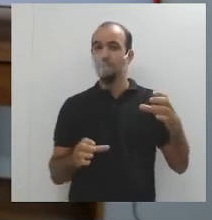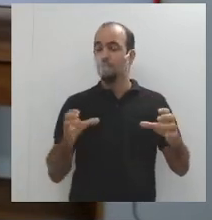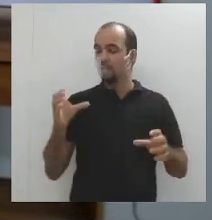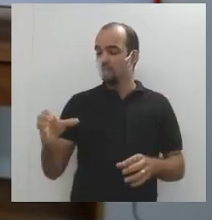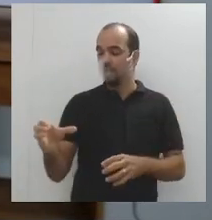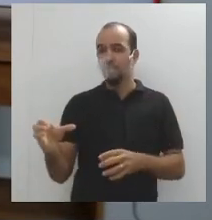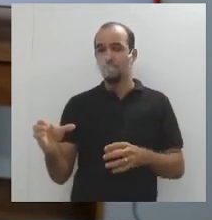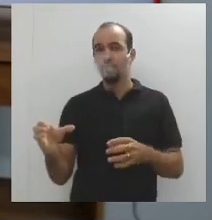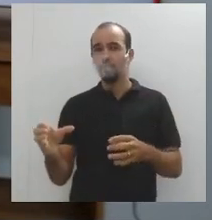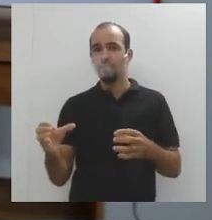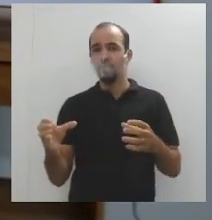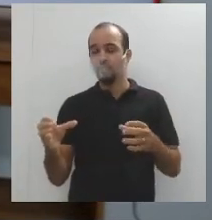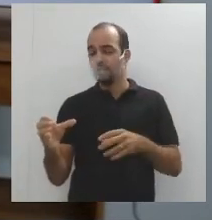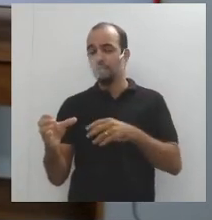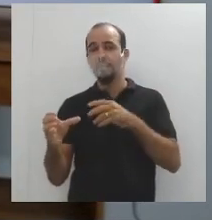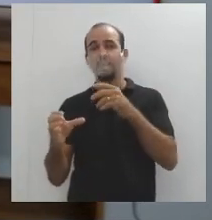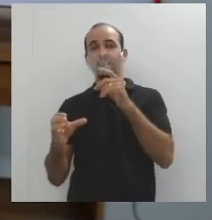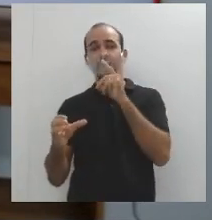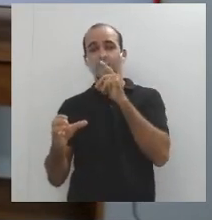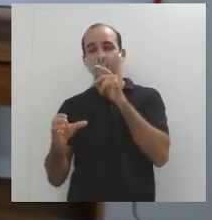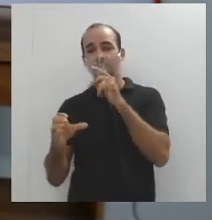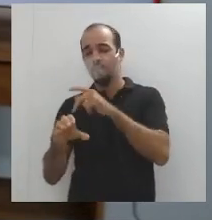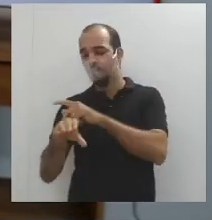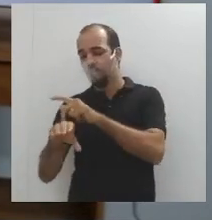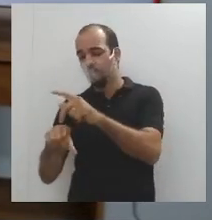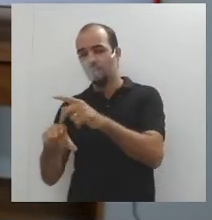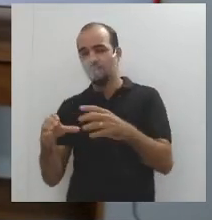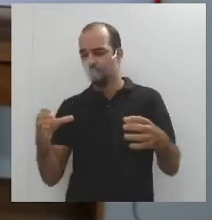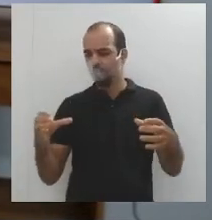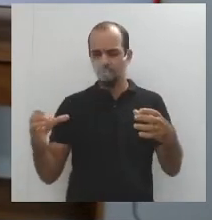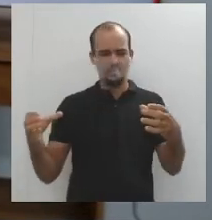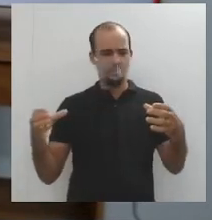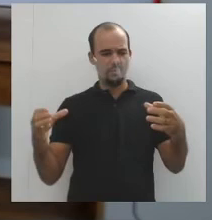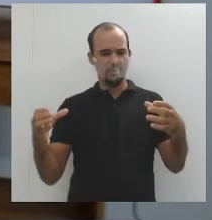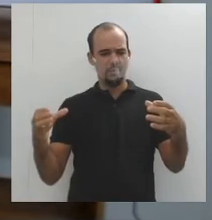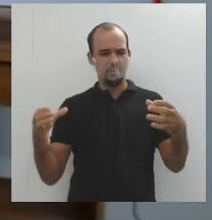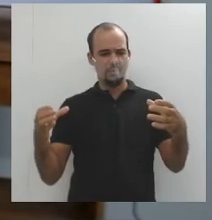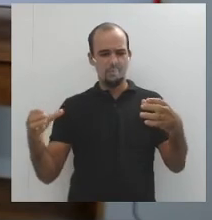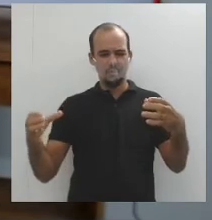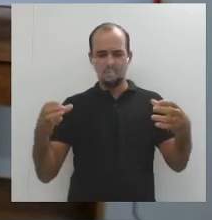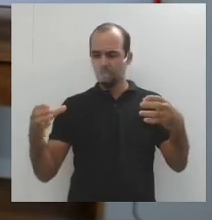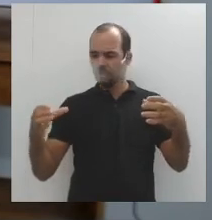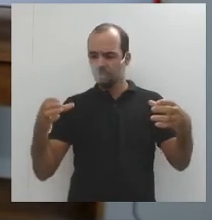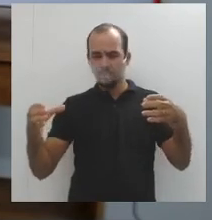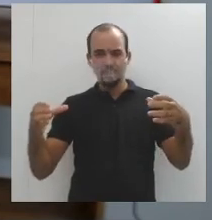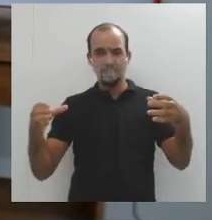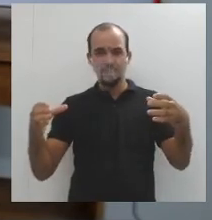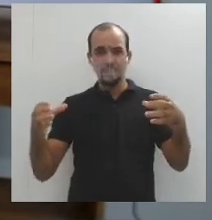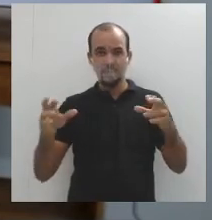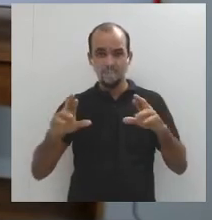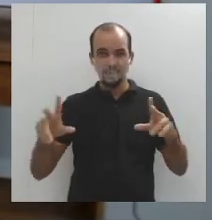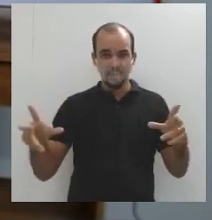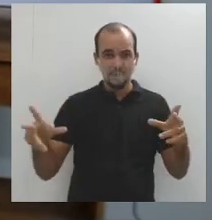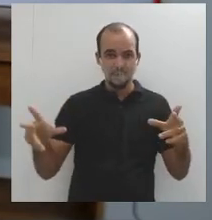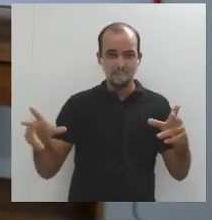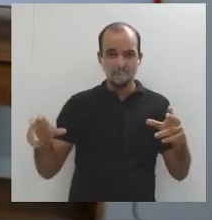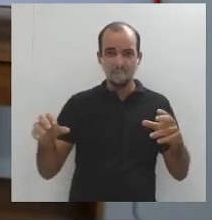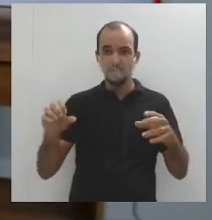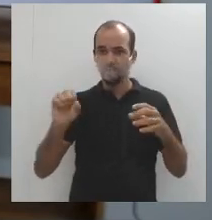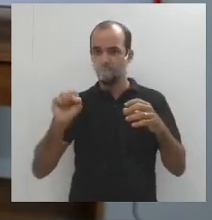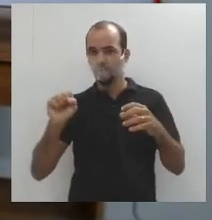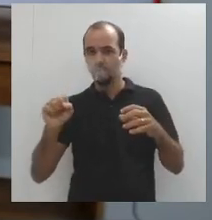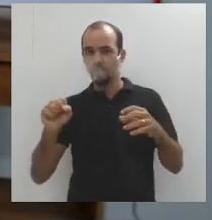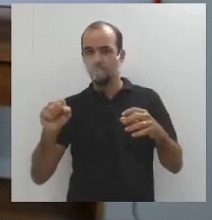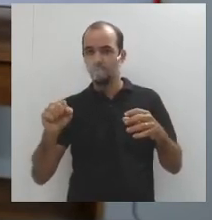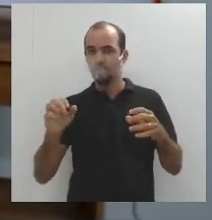alguma diferença entre as duas? Claro que sim. Uma é a minha substância